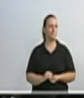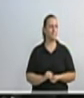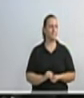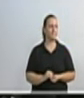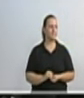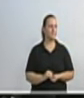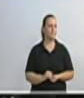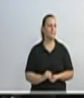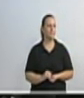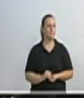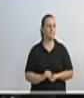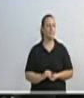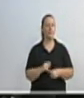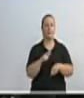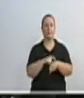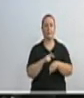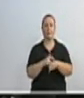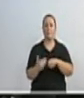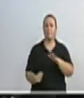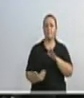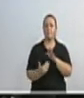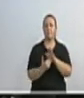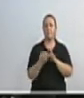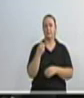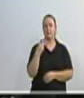Pelo tempo de até 3 minutos.